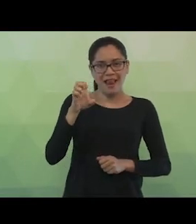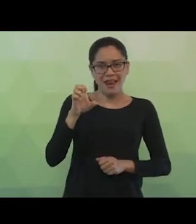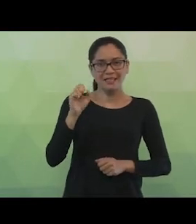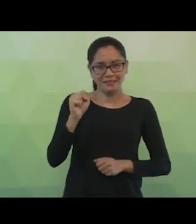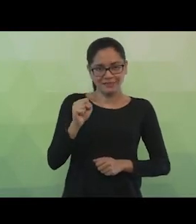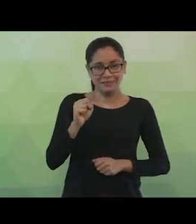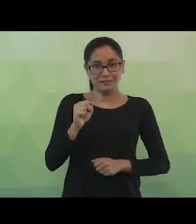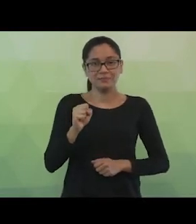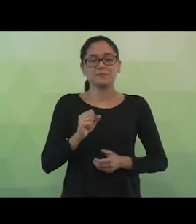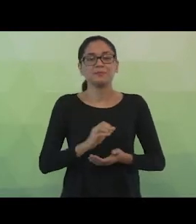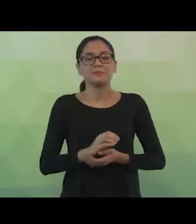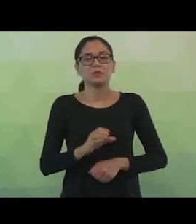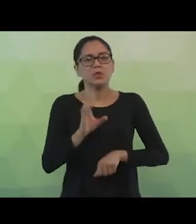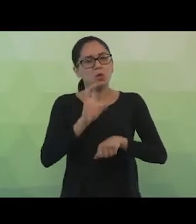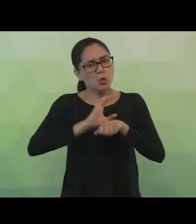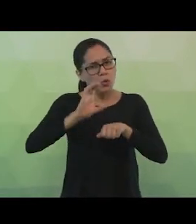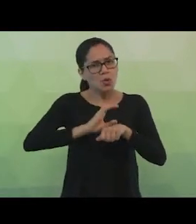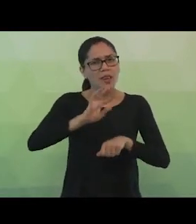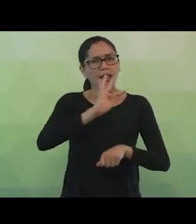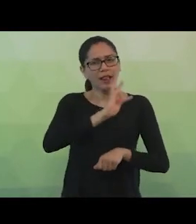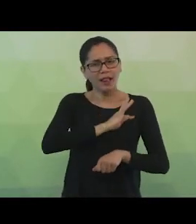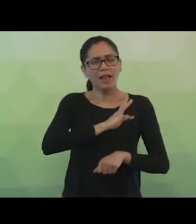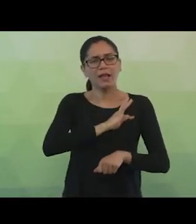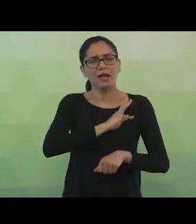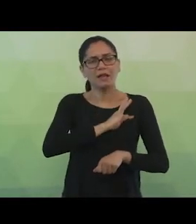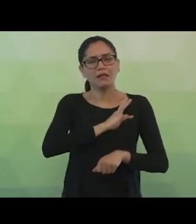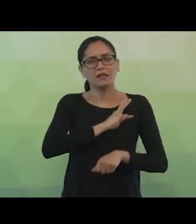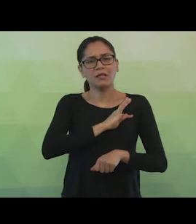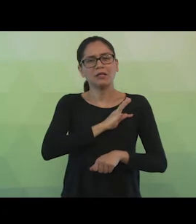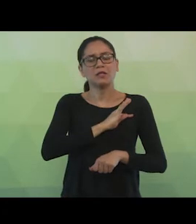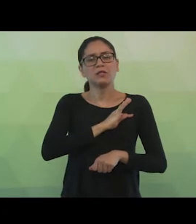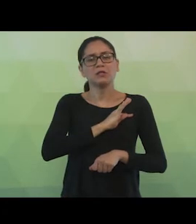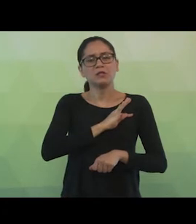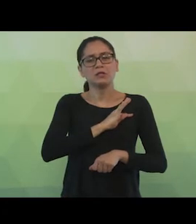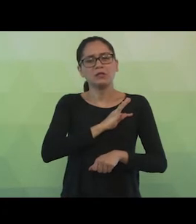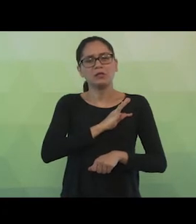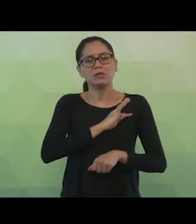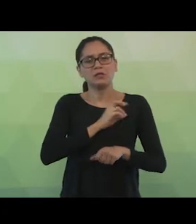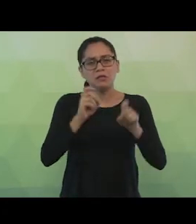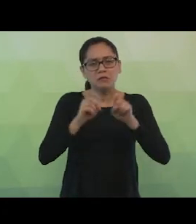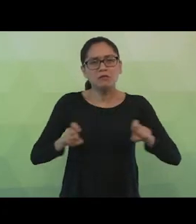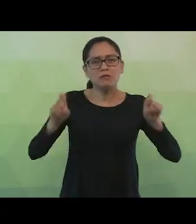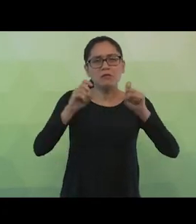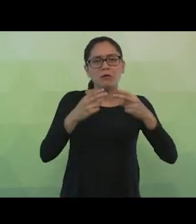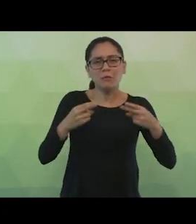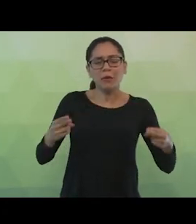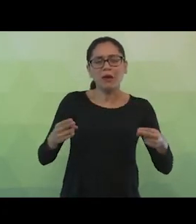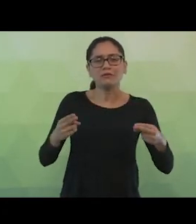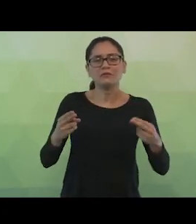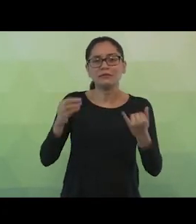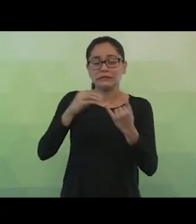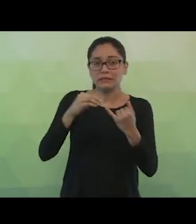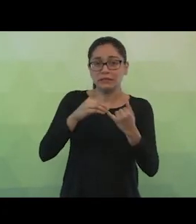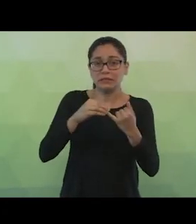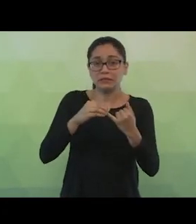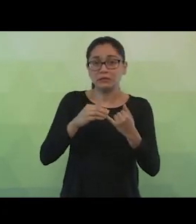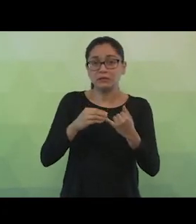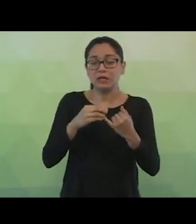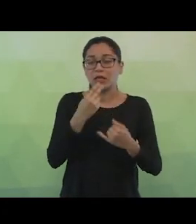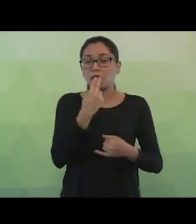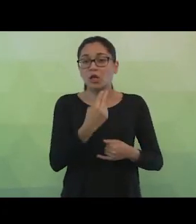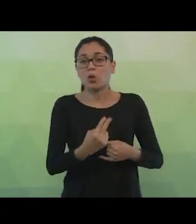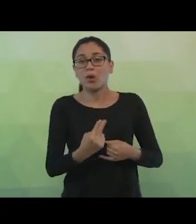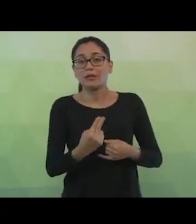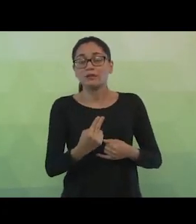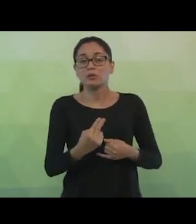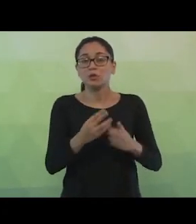para a Internet, trabalharemos a disciplina Linguagem de Programação 1. Solicito a vocês que em nossas aulas